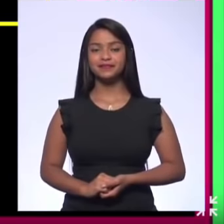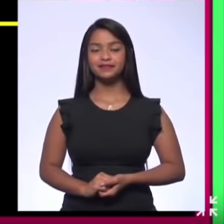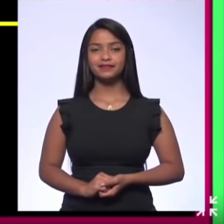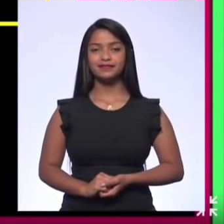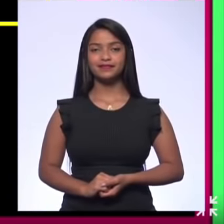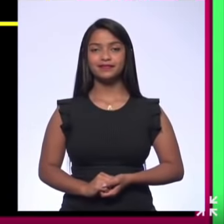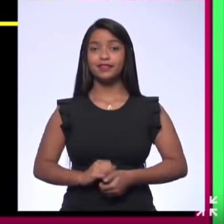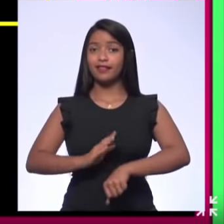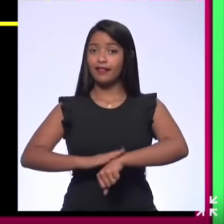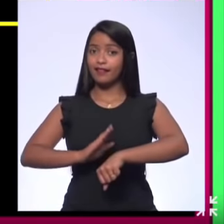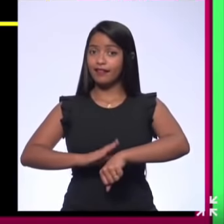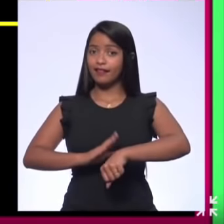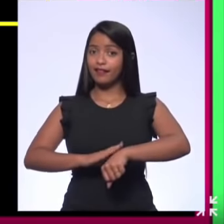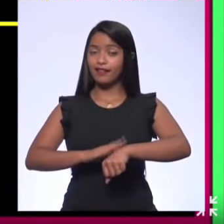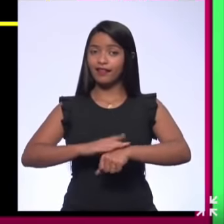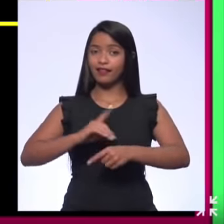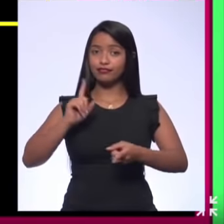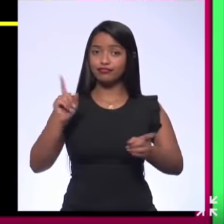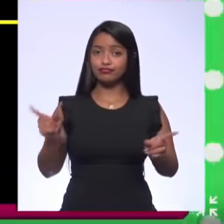Tá acabando o tempo, hein?